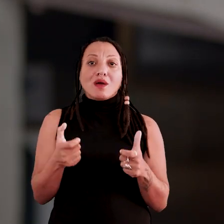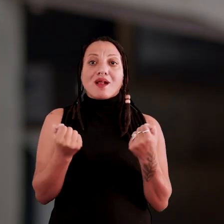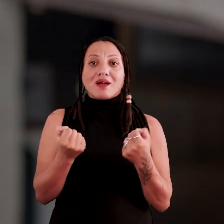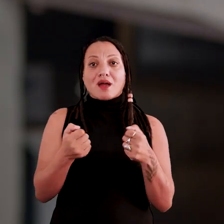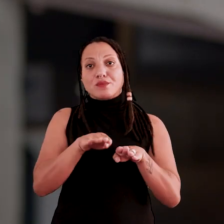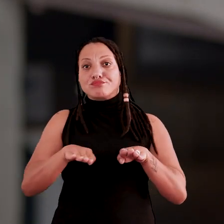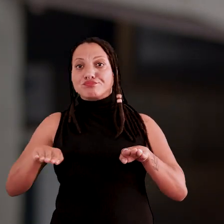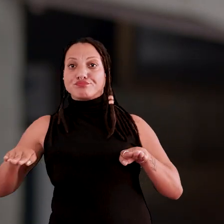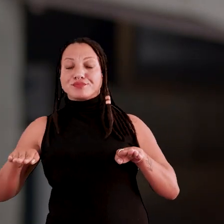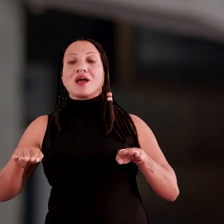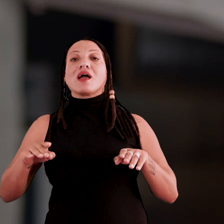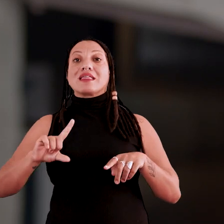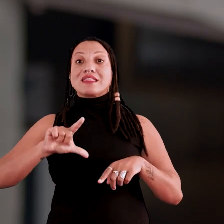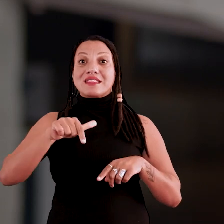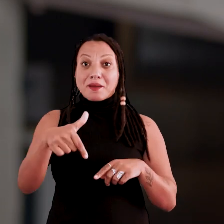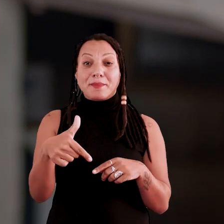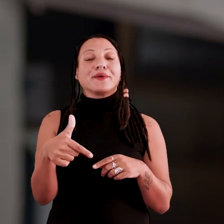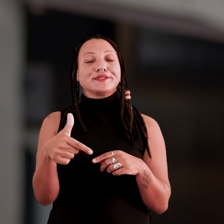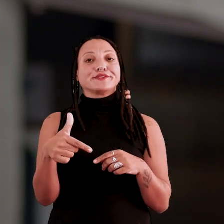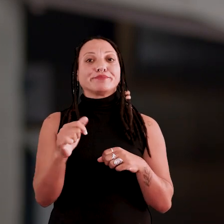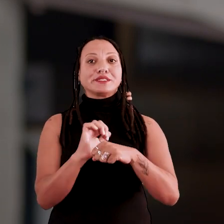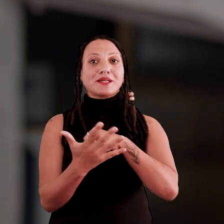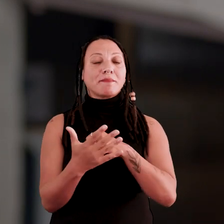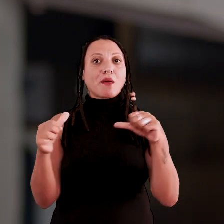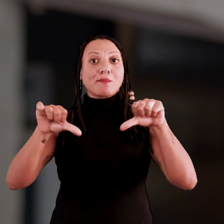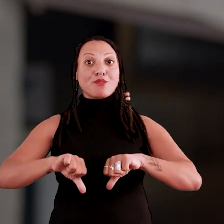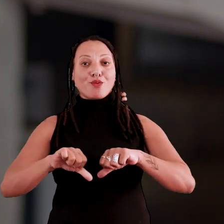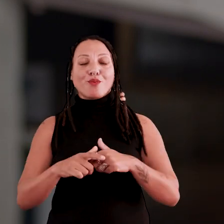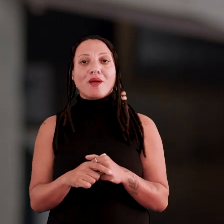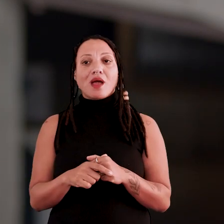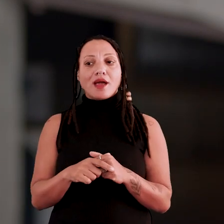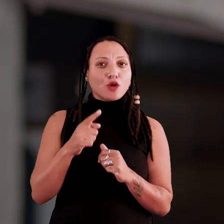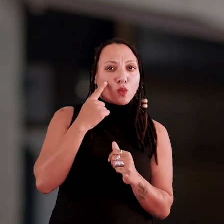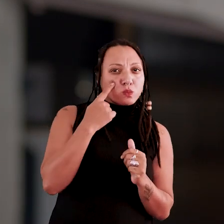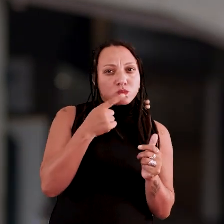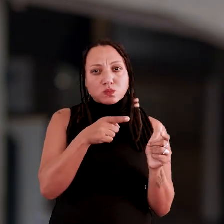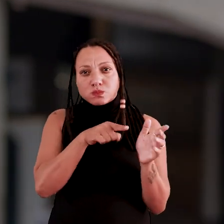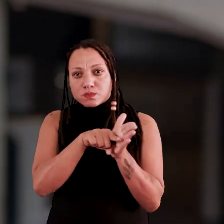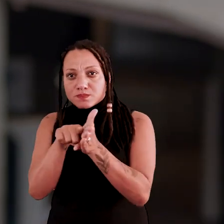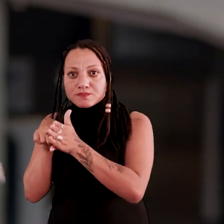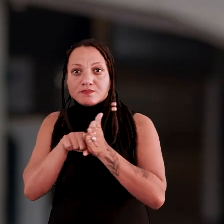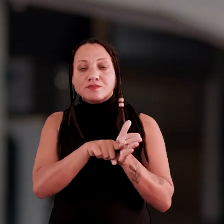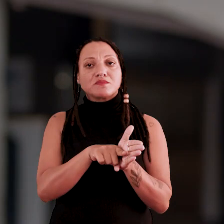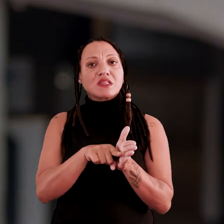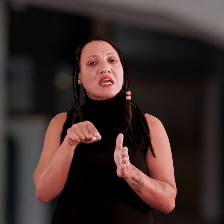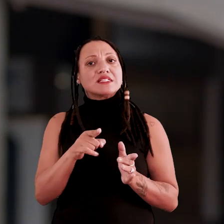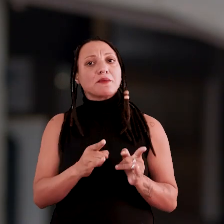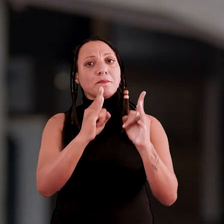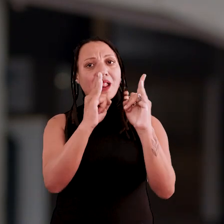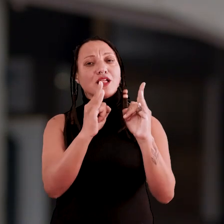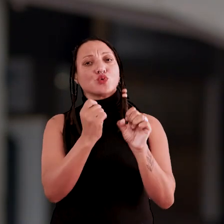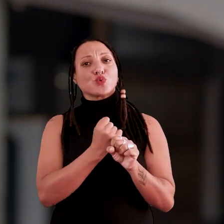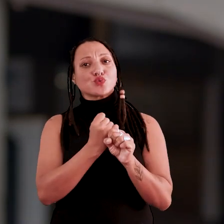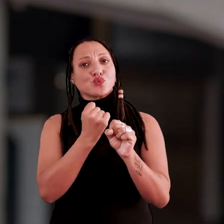está questionando muito mais a concentração desses centros urbanos e a densificação desses centros urbanos, observar para essas estruturas que não estão